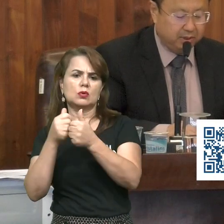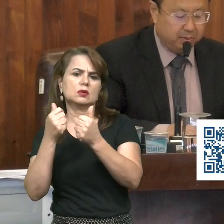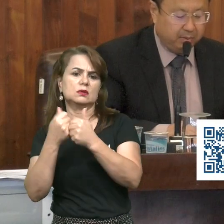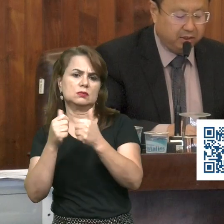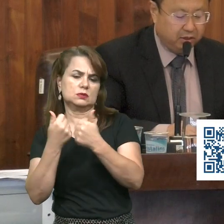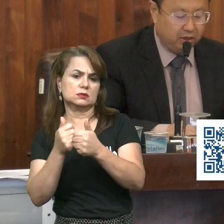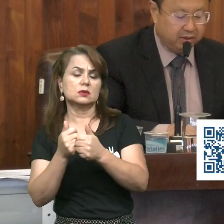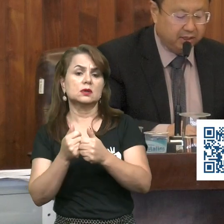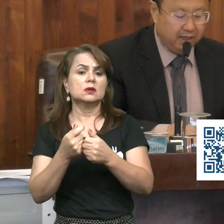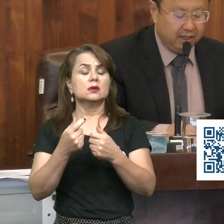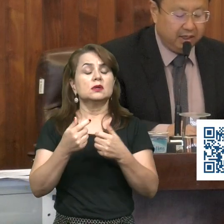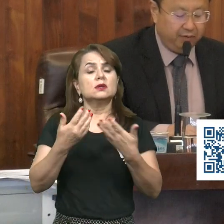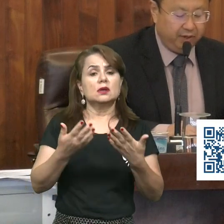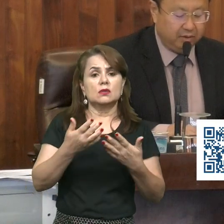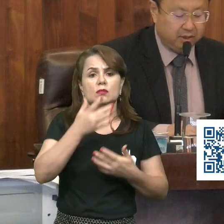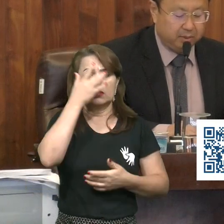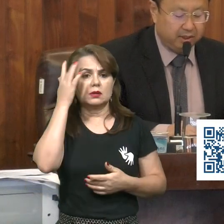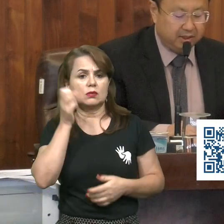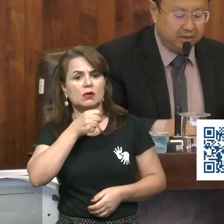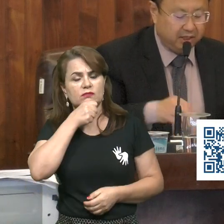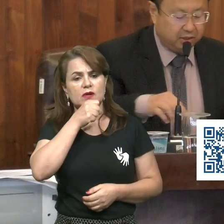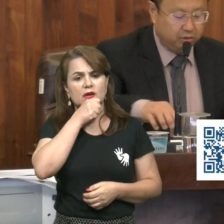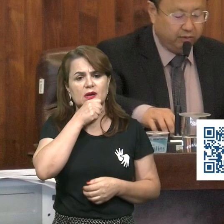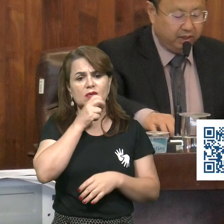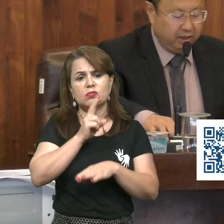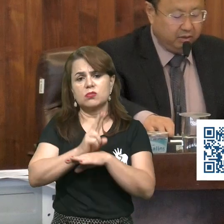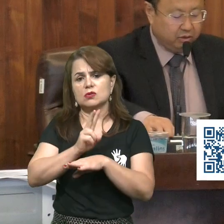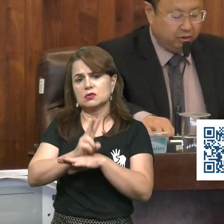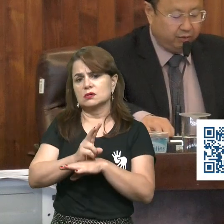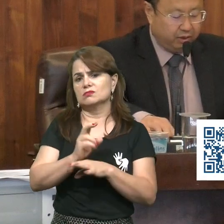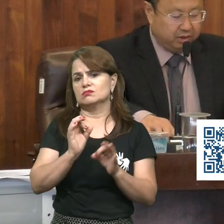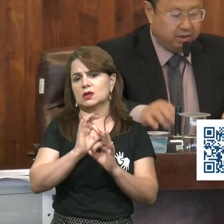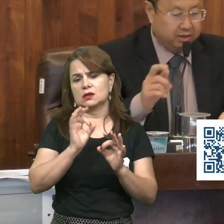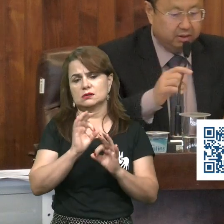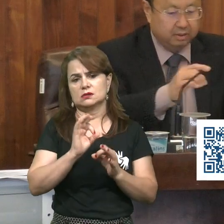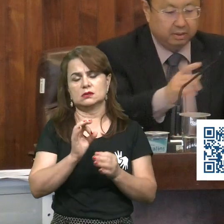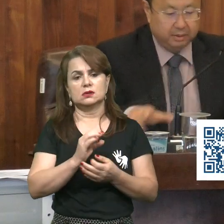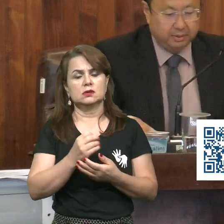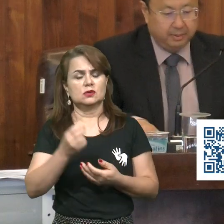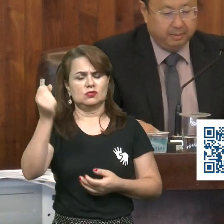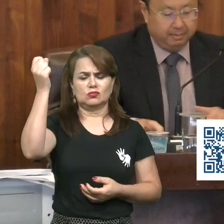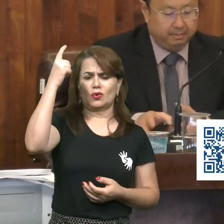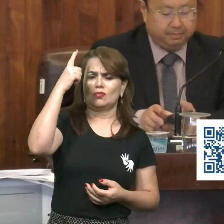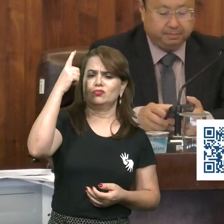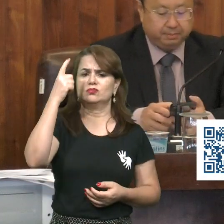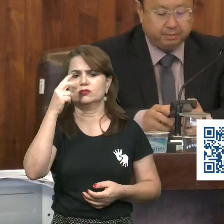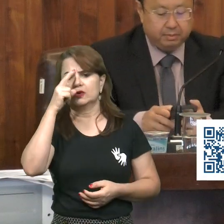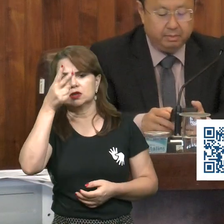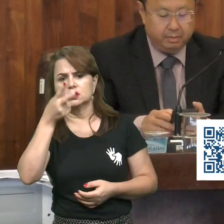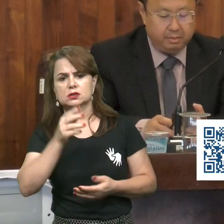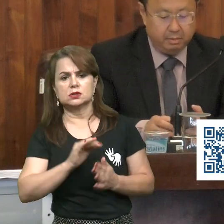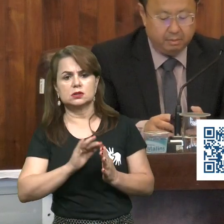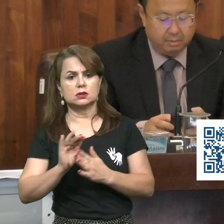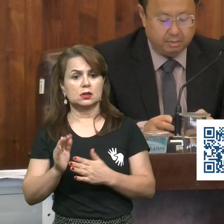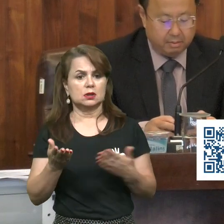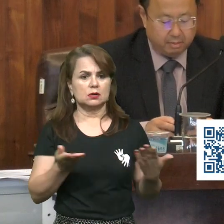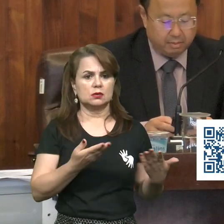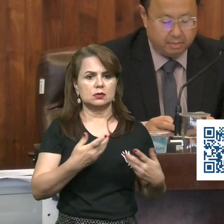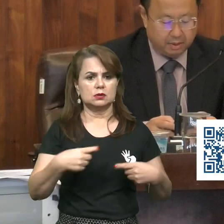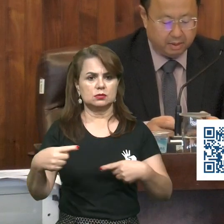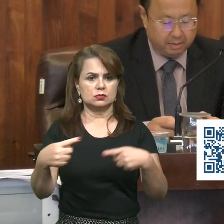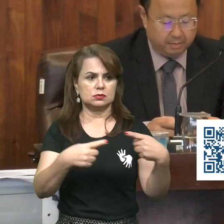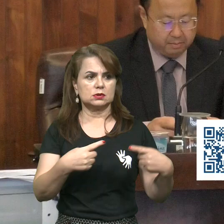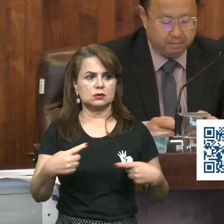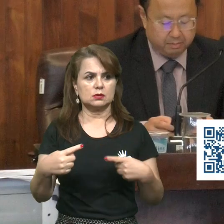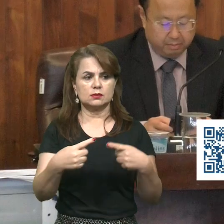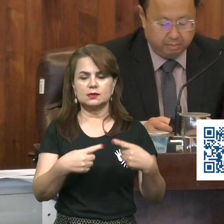transtornos, principalmente idosos, que ficam desprotegidos da chuva e do sol forte. Em discussão o requerimento,